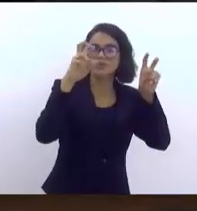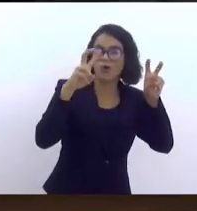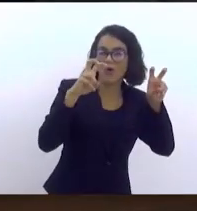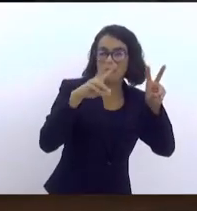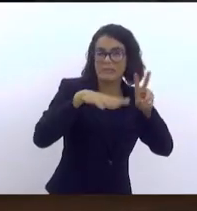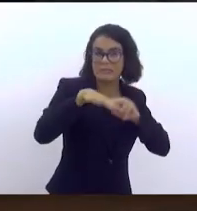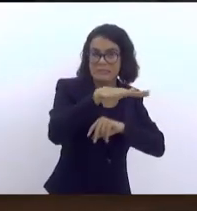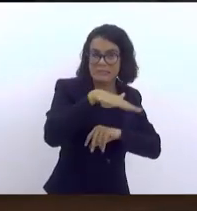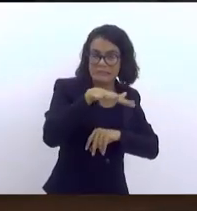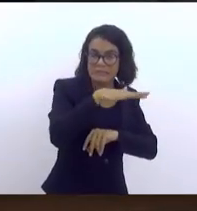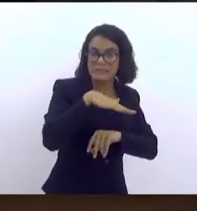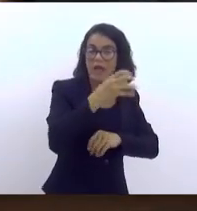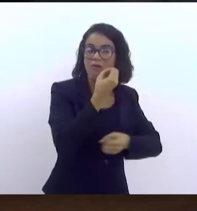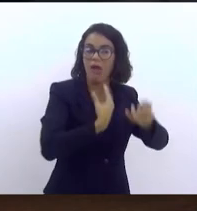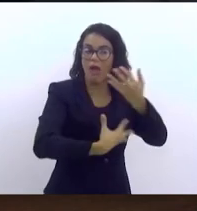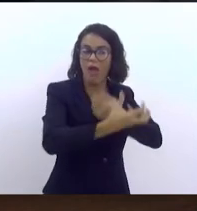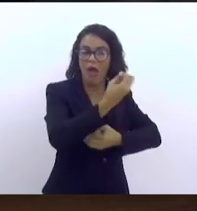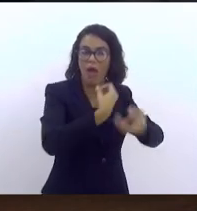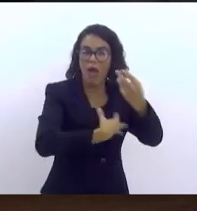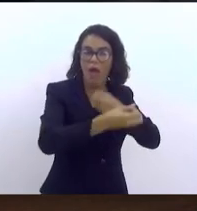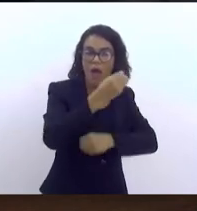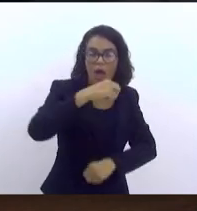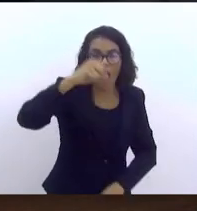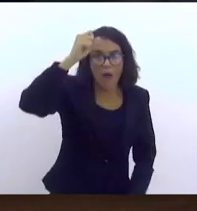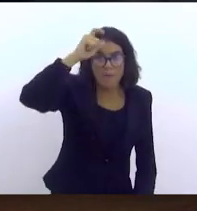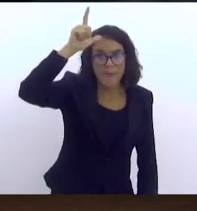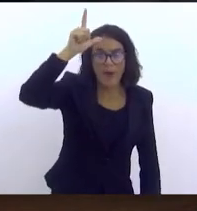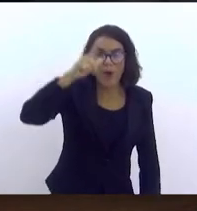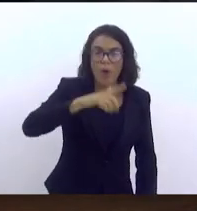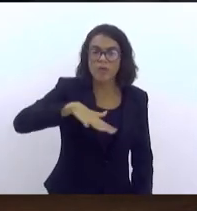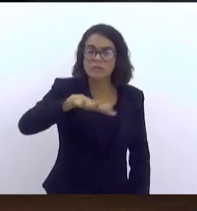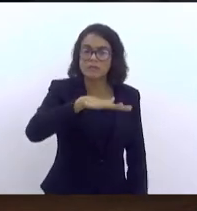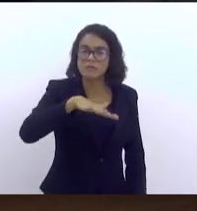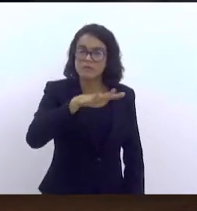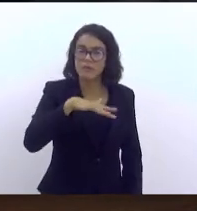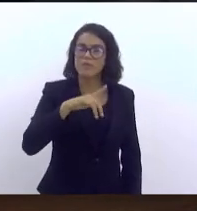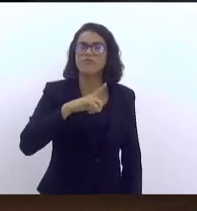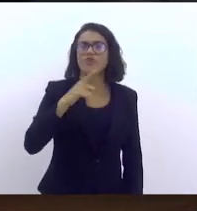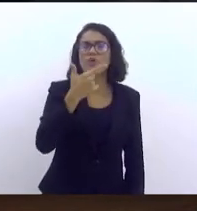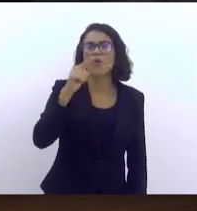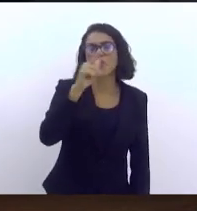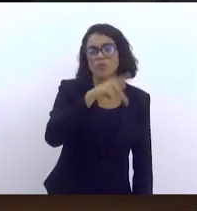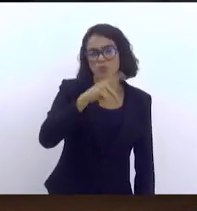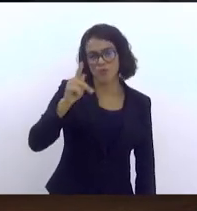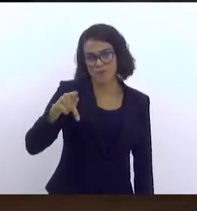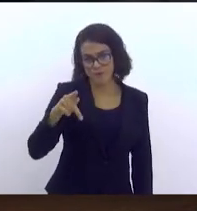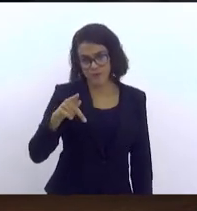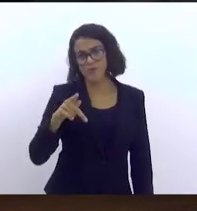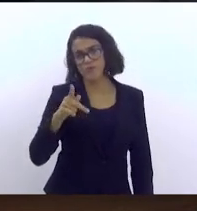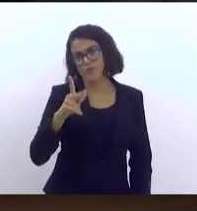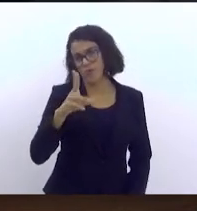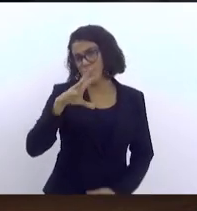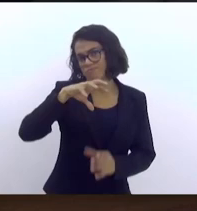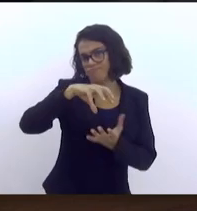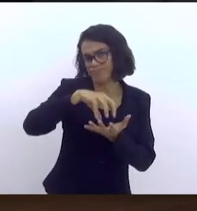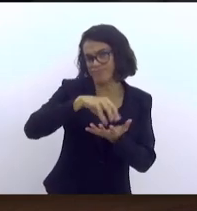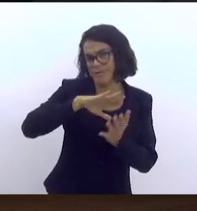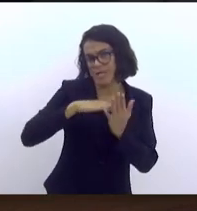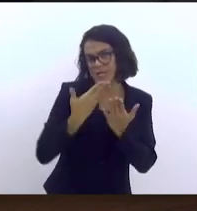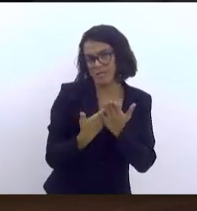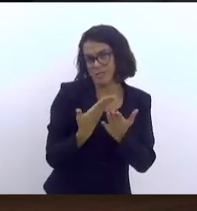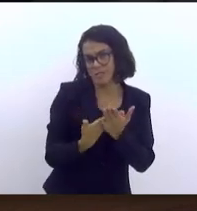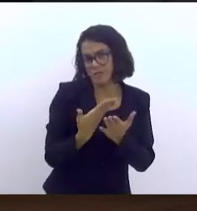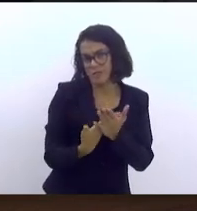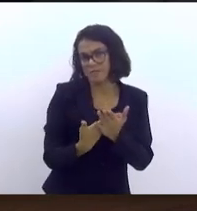a gente fica sabendo de outro caso havia um professor numa unidade que foi